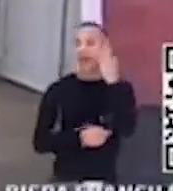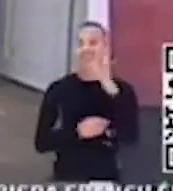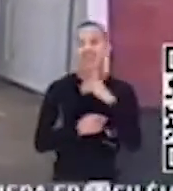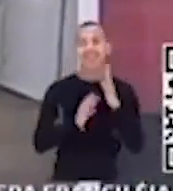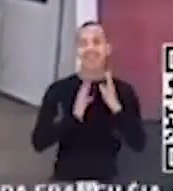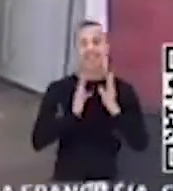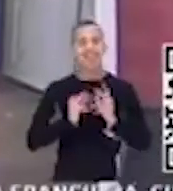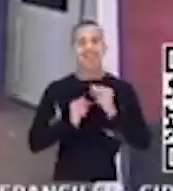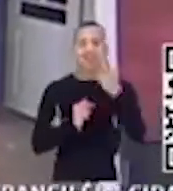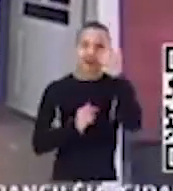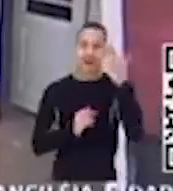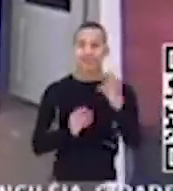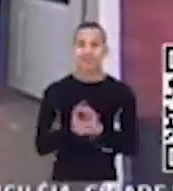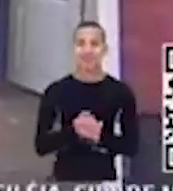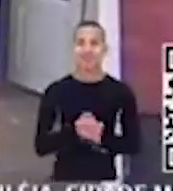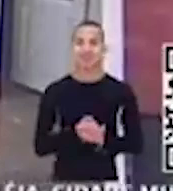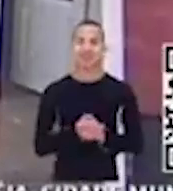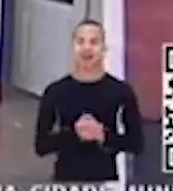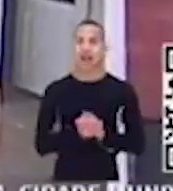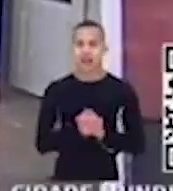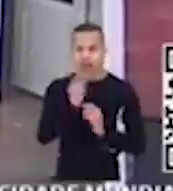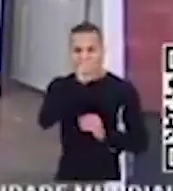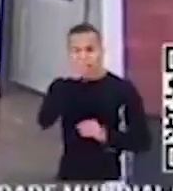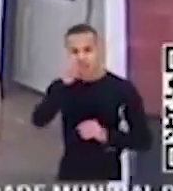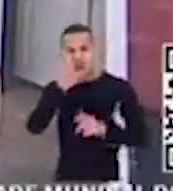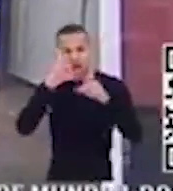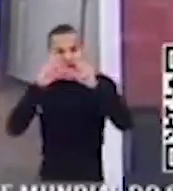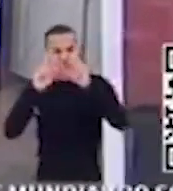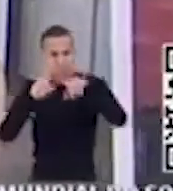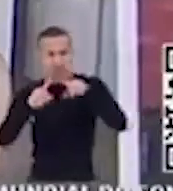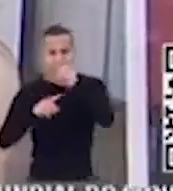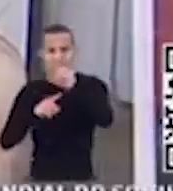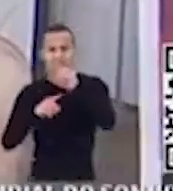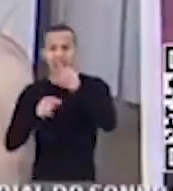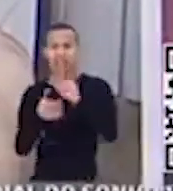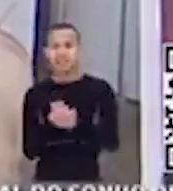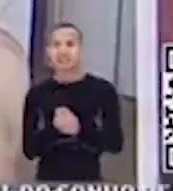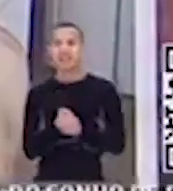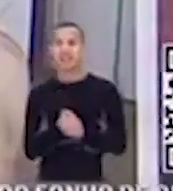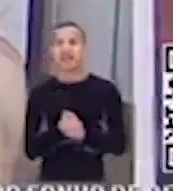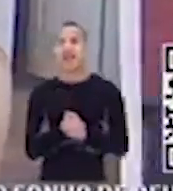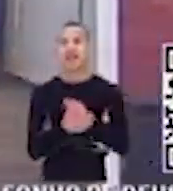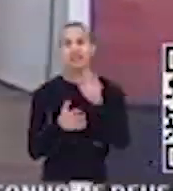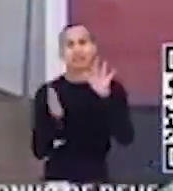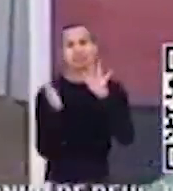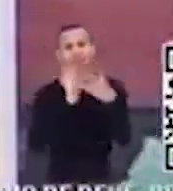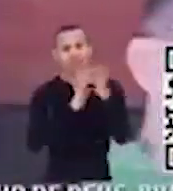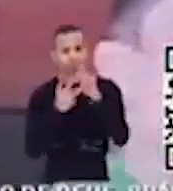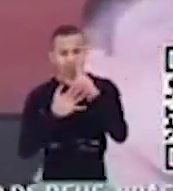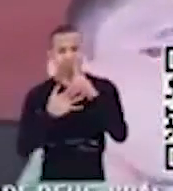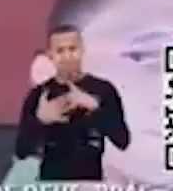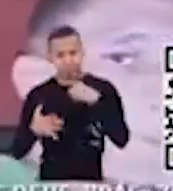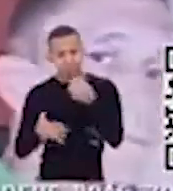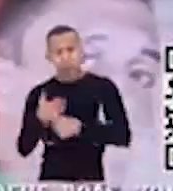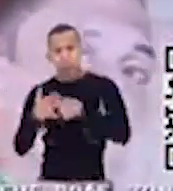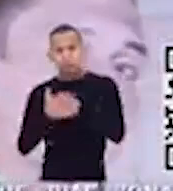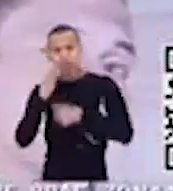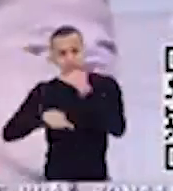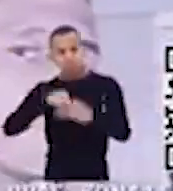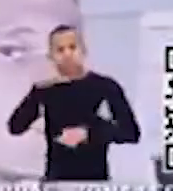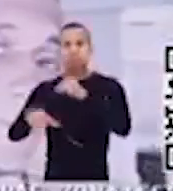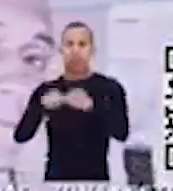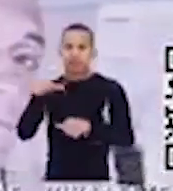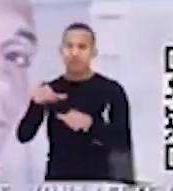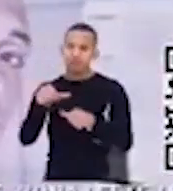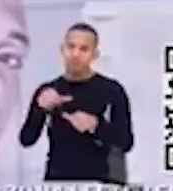Brincadeira, ô filhinho. Aquele ali é você? Isso. Jesus. Você mudou um pouquinho então, hein? Graças